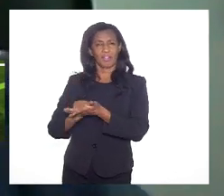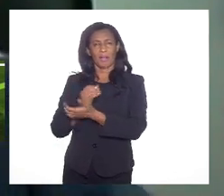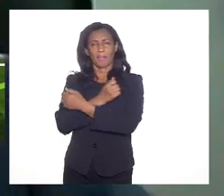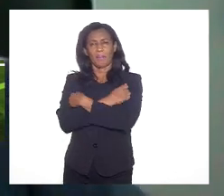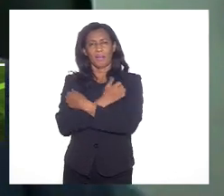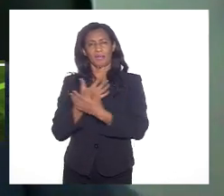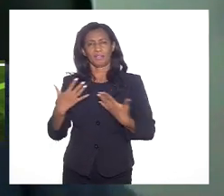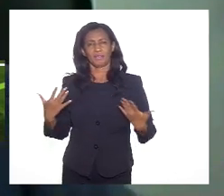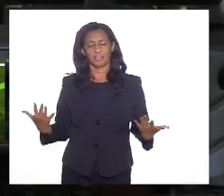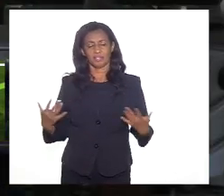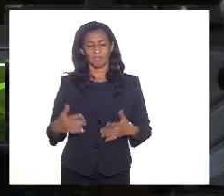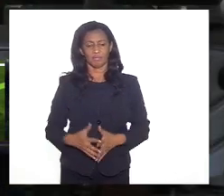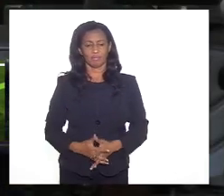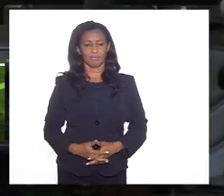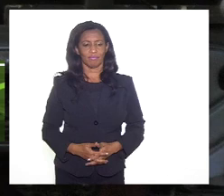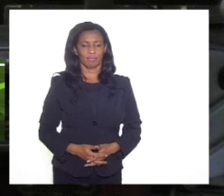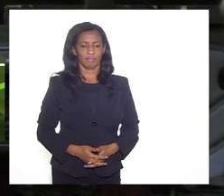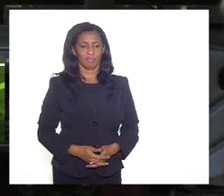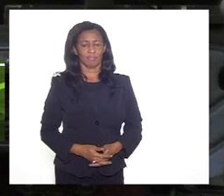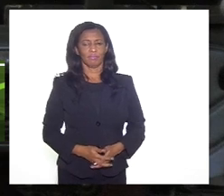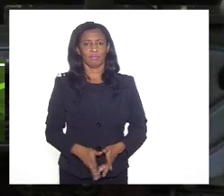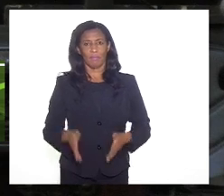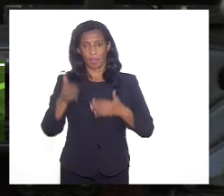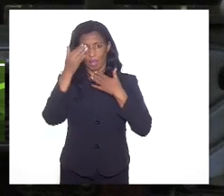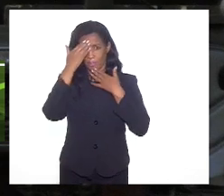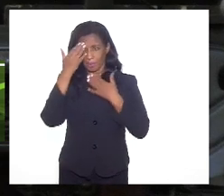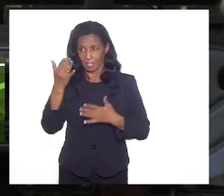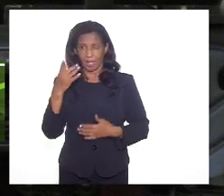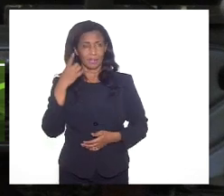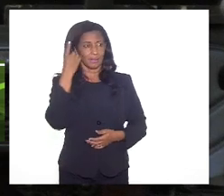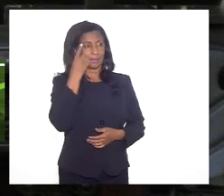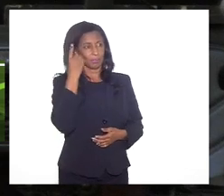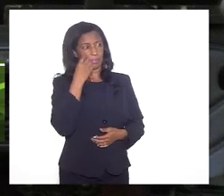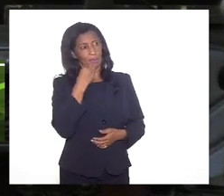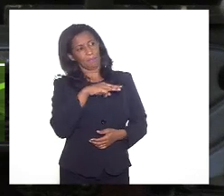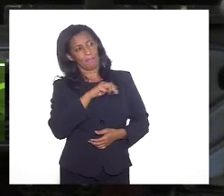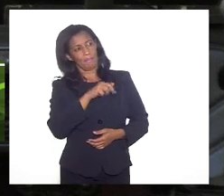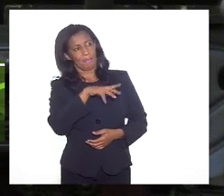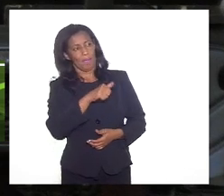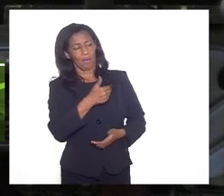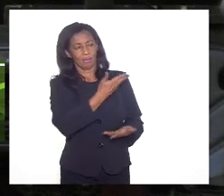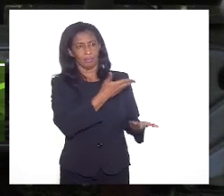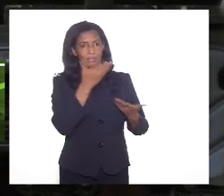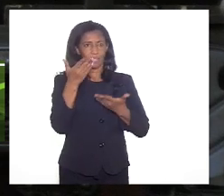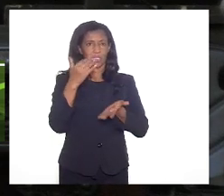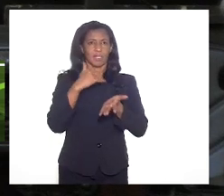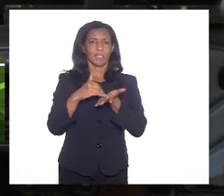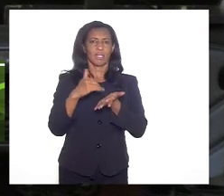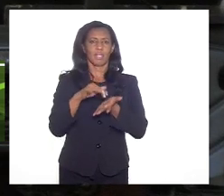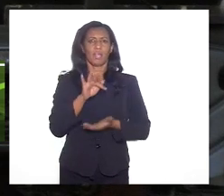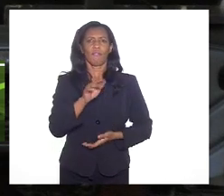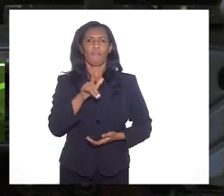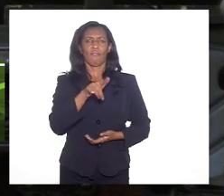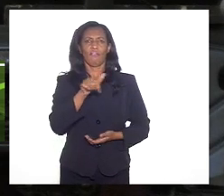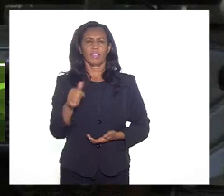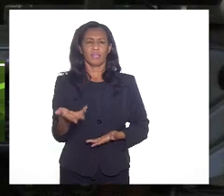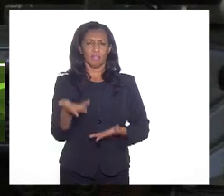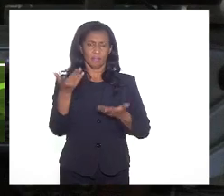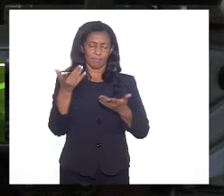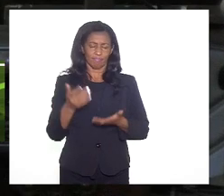grande. Obrigada. Obrigado, deputada Marta Rocha. Passa a palavra para o secretário de Fazenda, senhor Nelson Monteiro